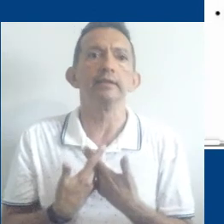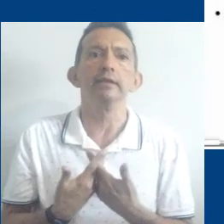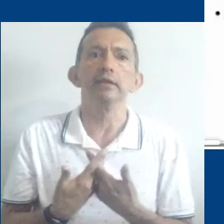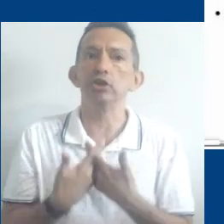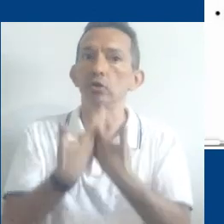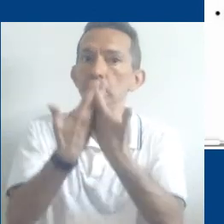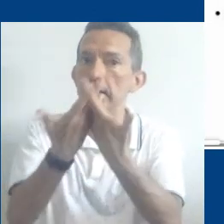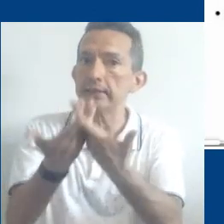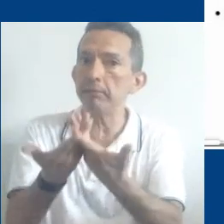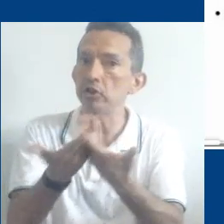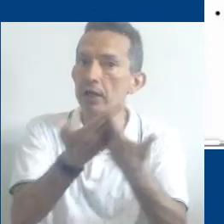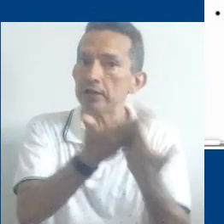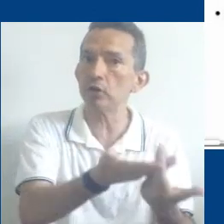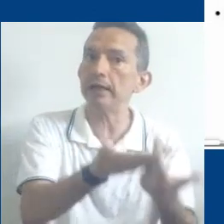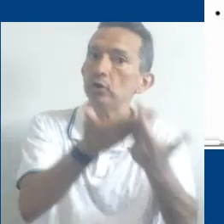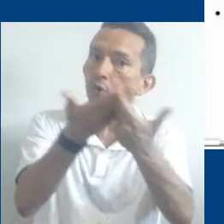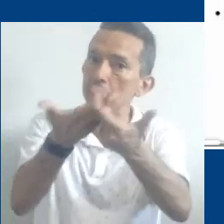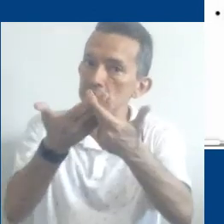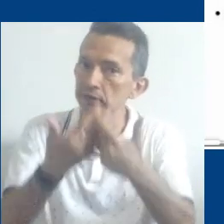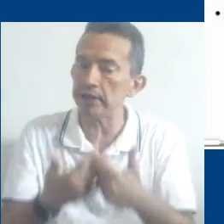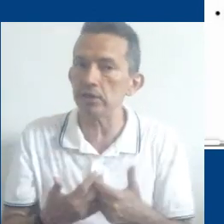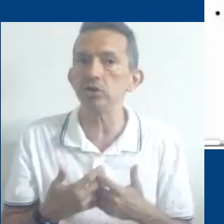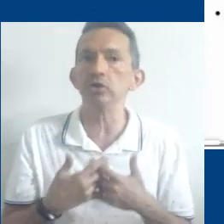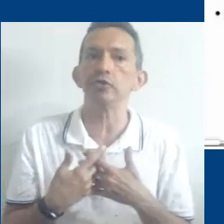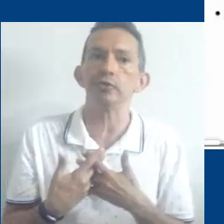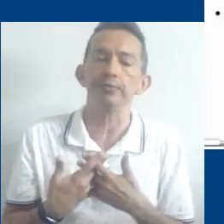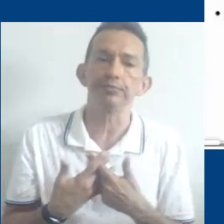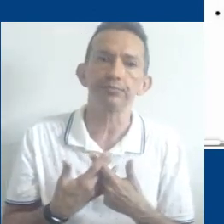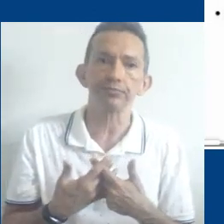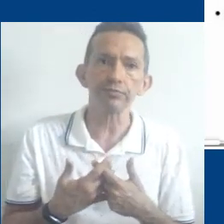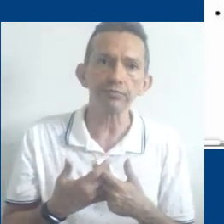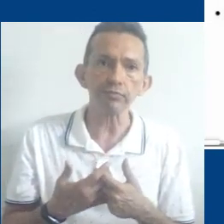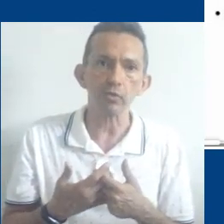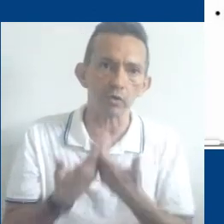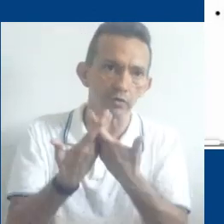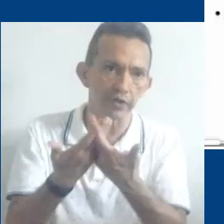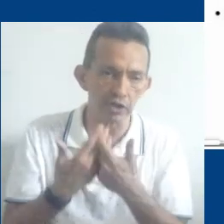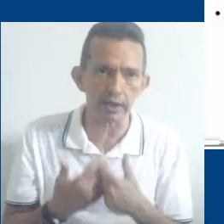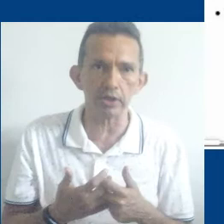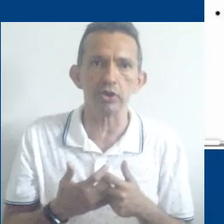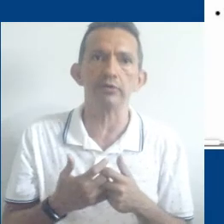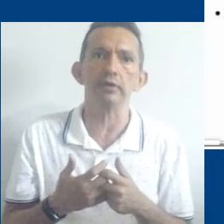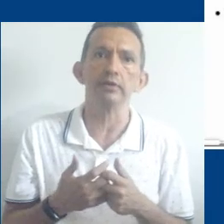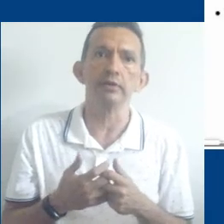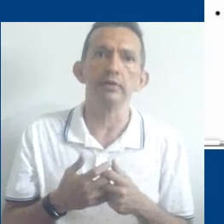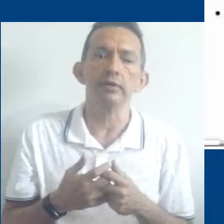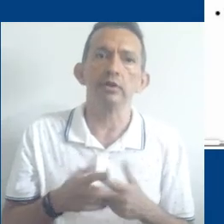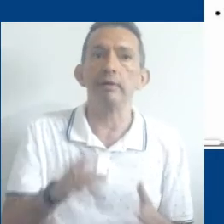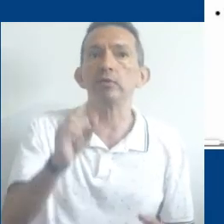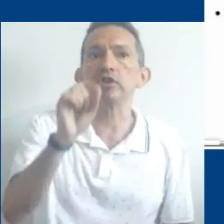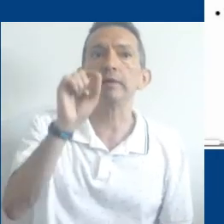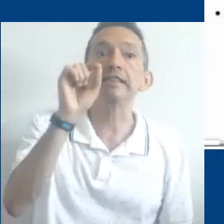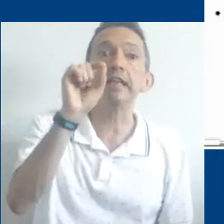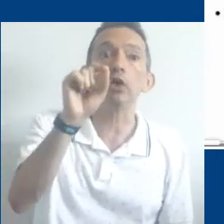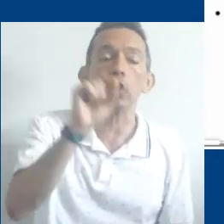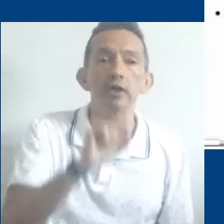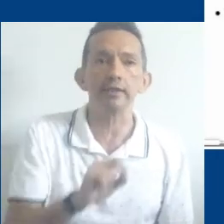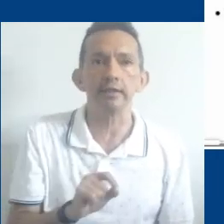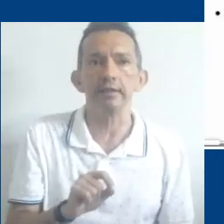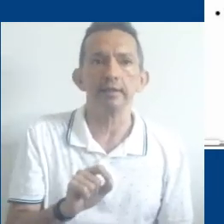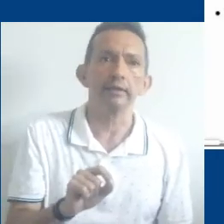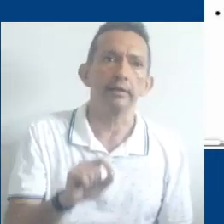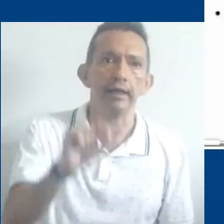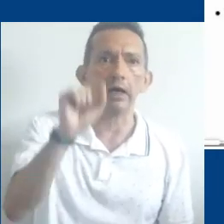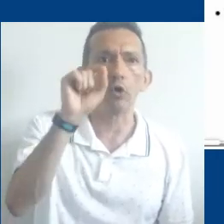doenças que estão diretamente relacionadas com a atividade disso, com a autofagia negativa. Tem uma doença chamada de